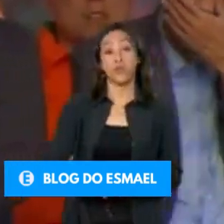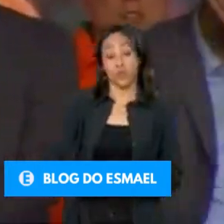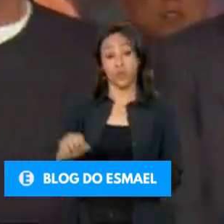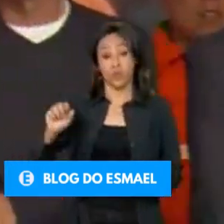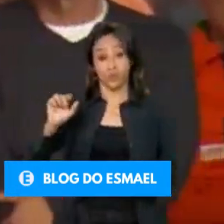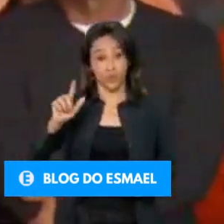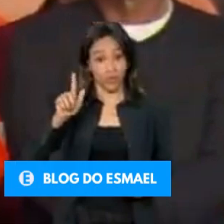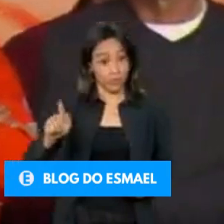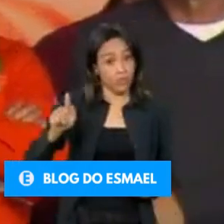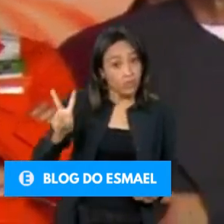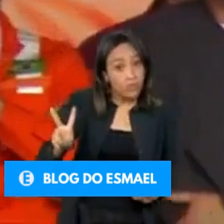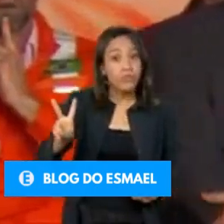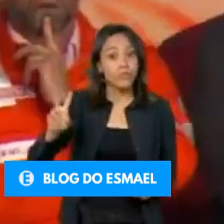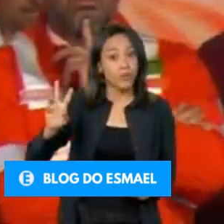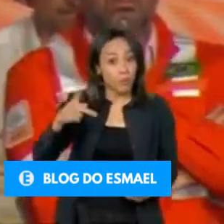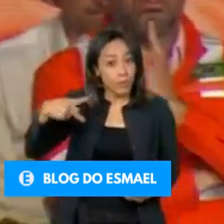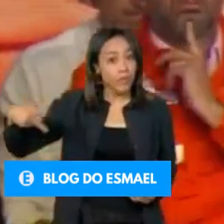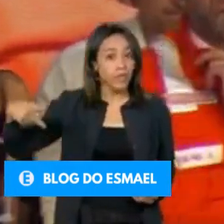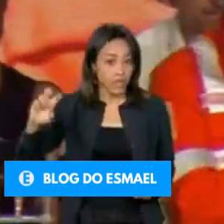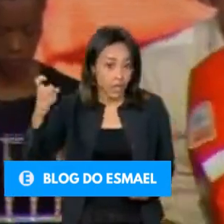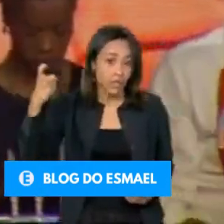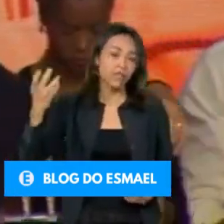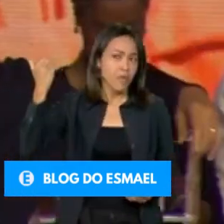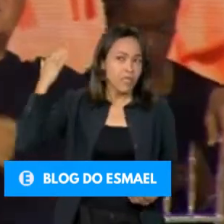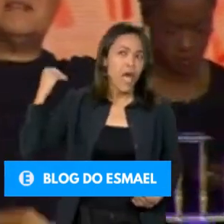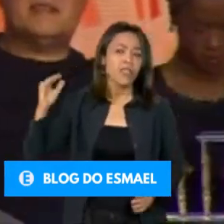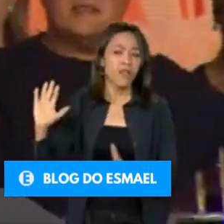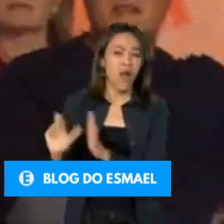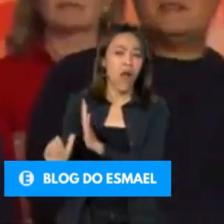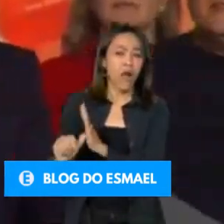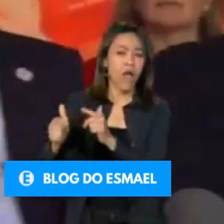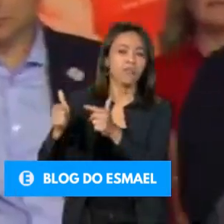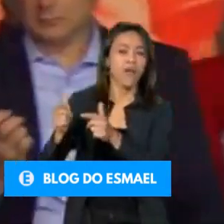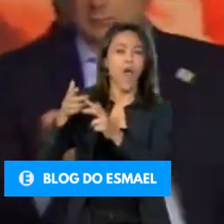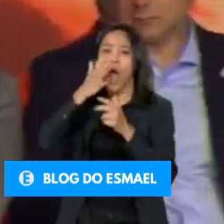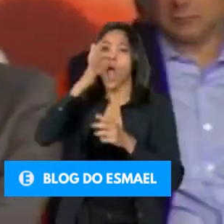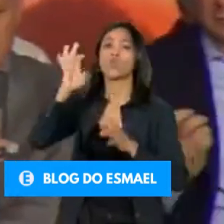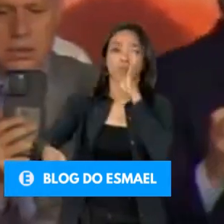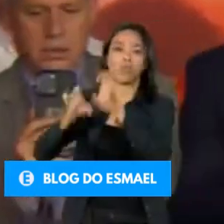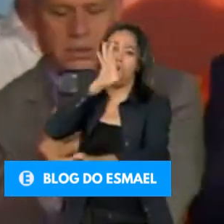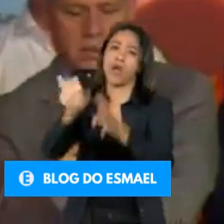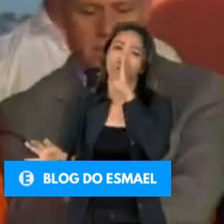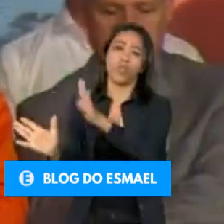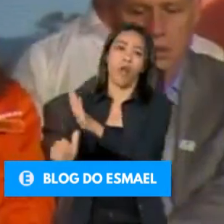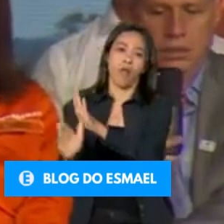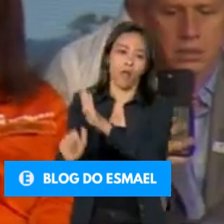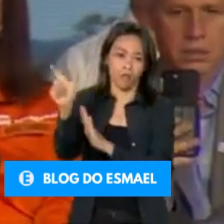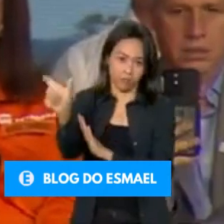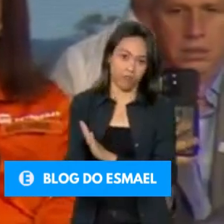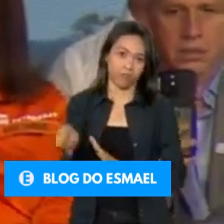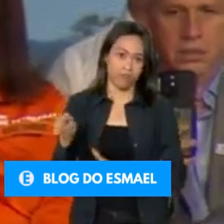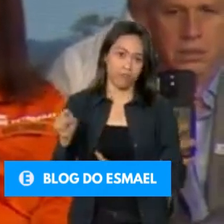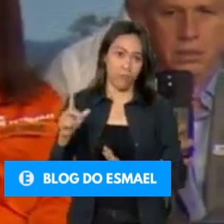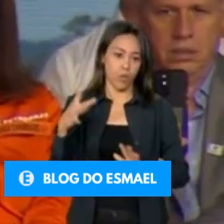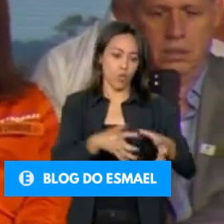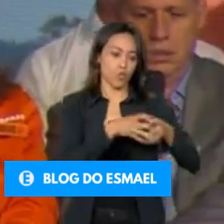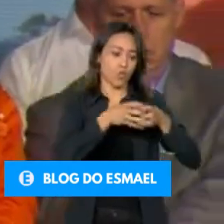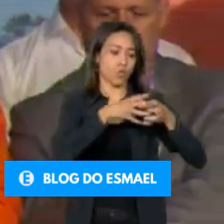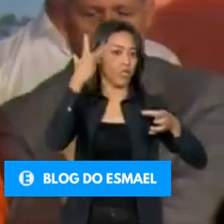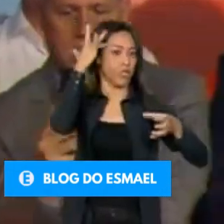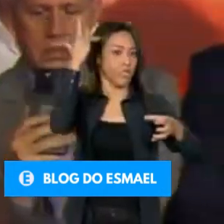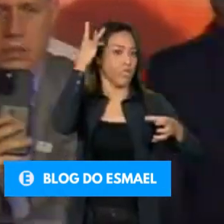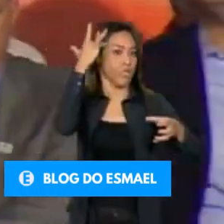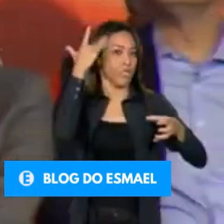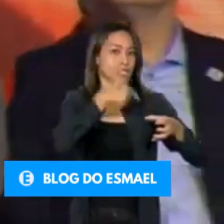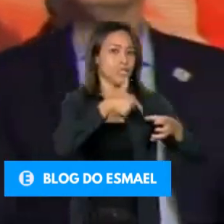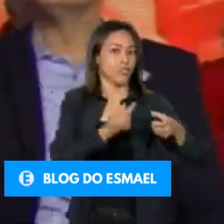presidente, ele estava sendo acusado de corrupção, na época não estava ainda não, mas ele estava sendo, acusado pela elite brasileira, porque